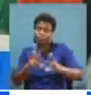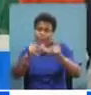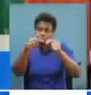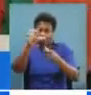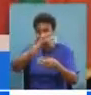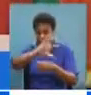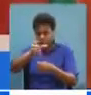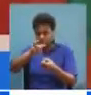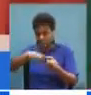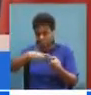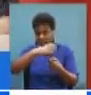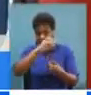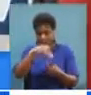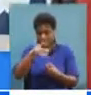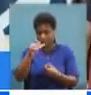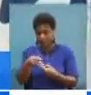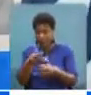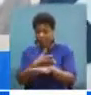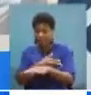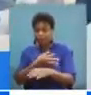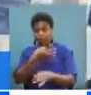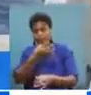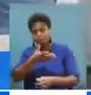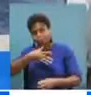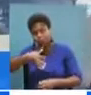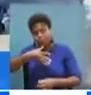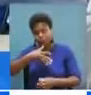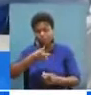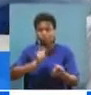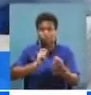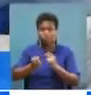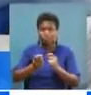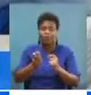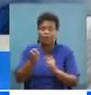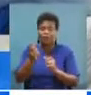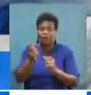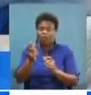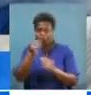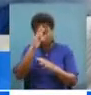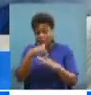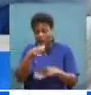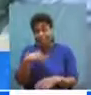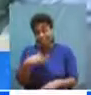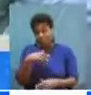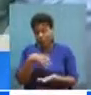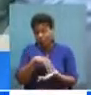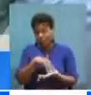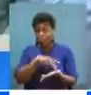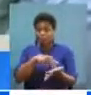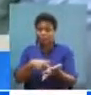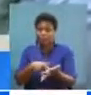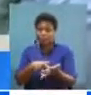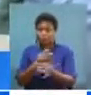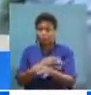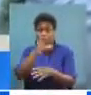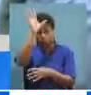CPLP. A anteceder a conferência do Conselho de Ministros da organização, agendada para esta sexta-feira em Mindelo, os técnicos